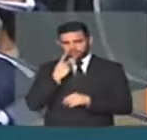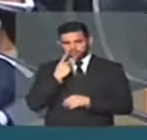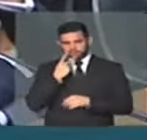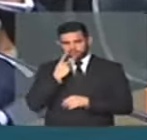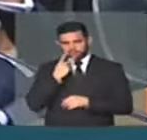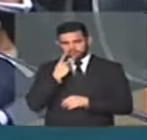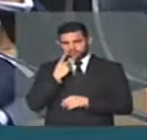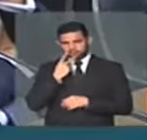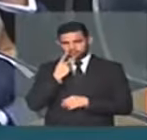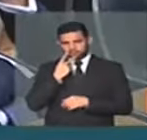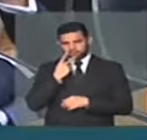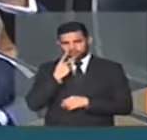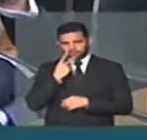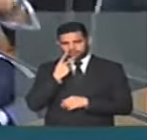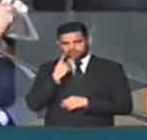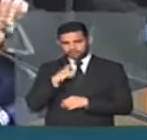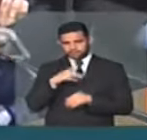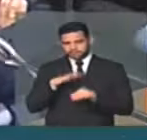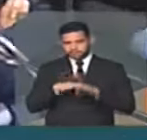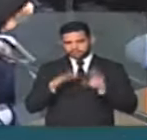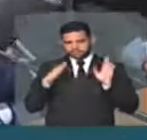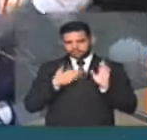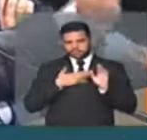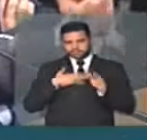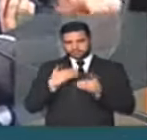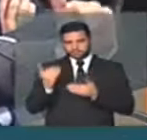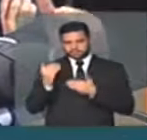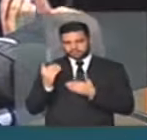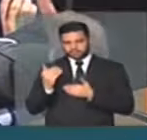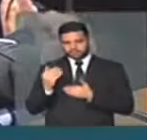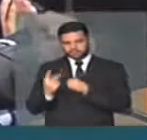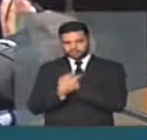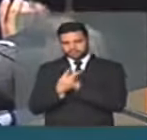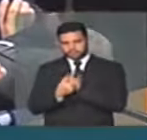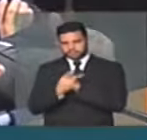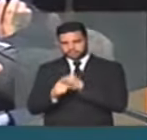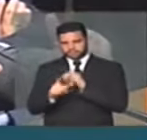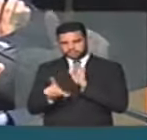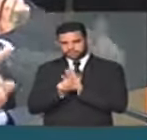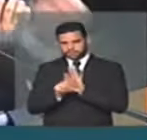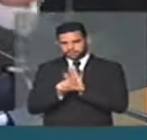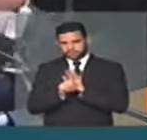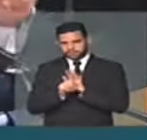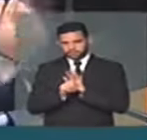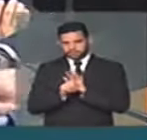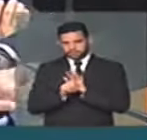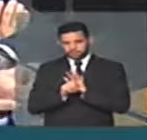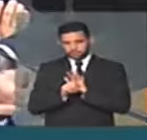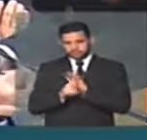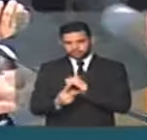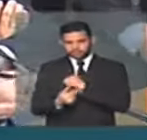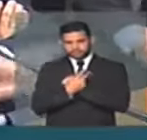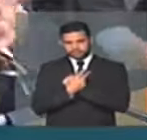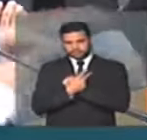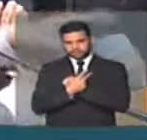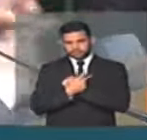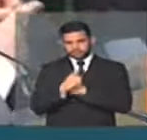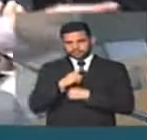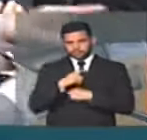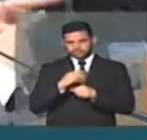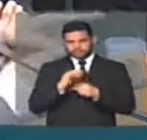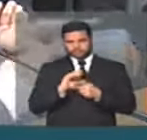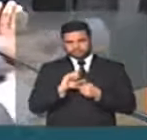mãos e dizer: tire as mãos de mim, que eu sou de menor, eu sou protegido pela lei. E essa blindagem